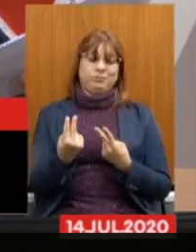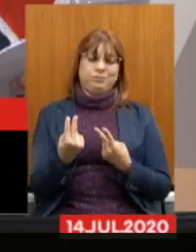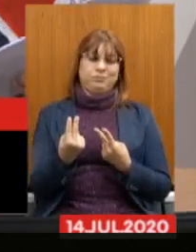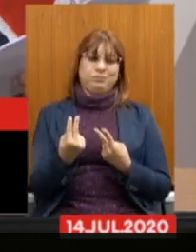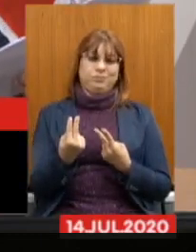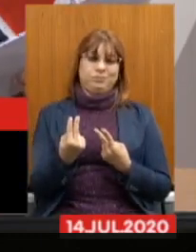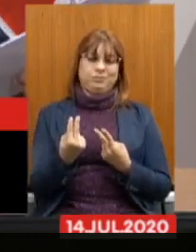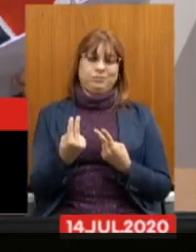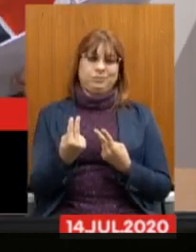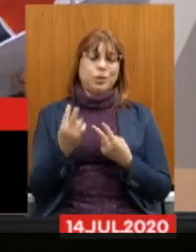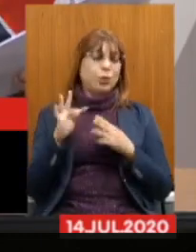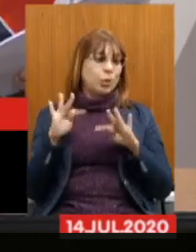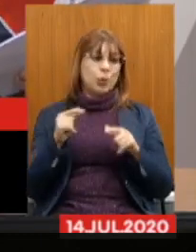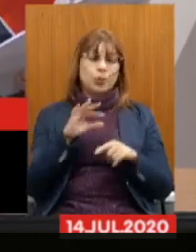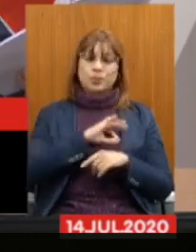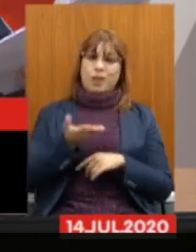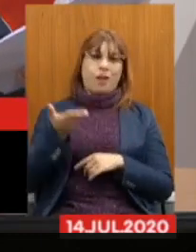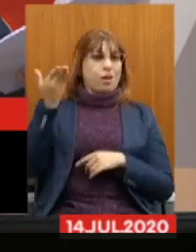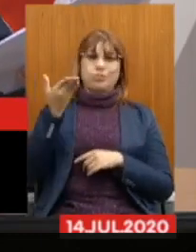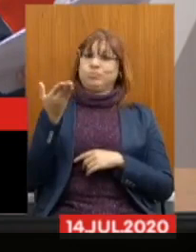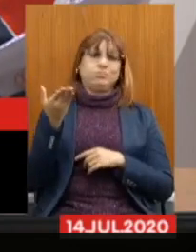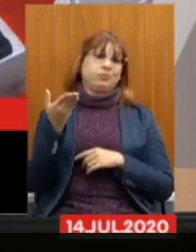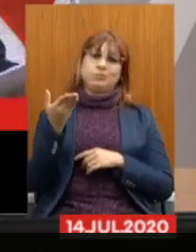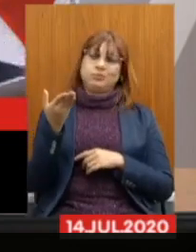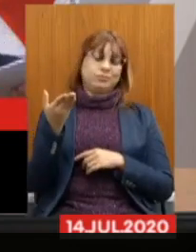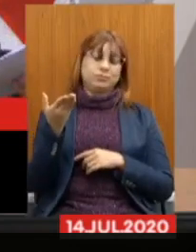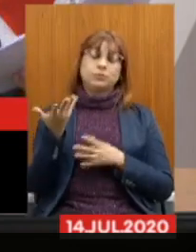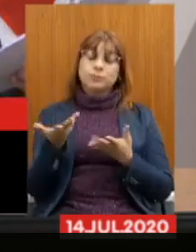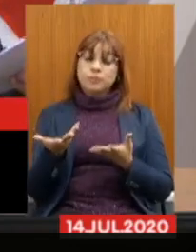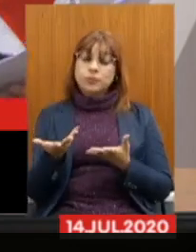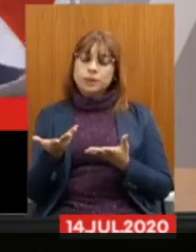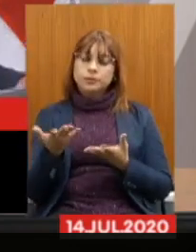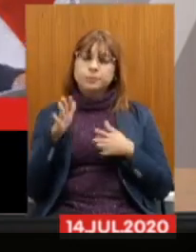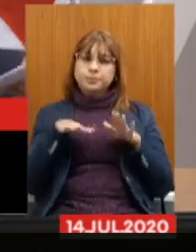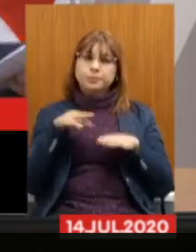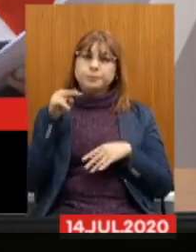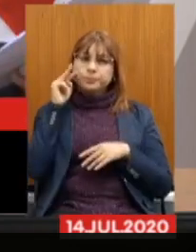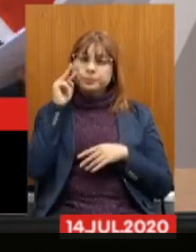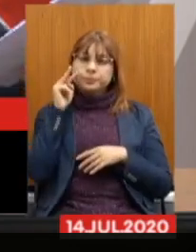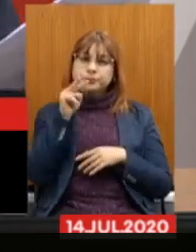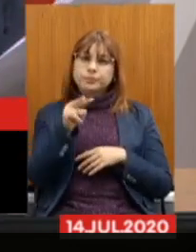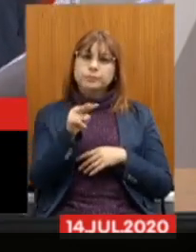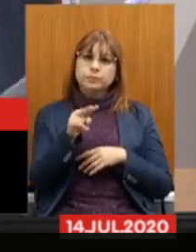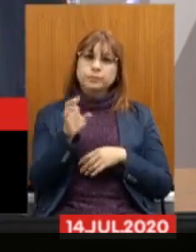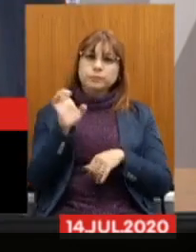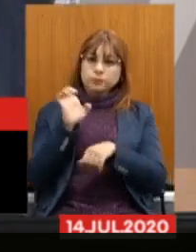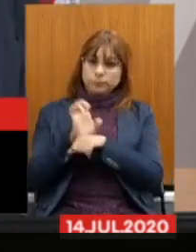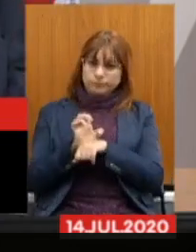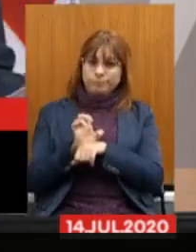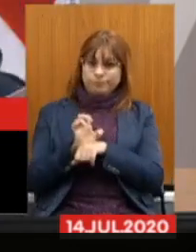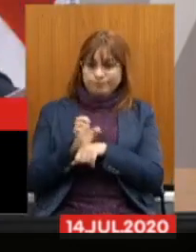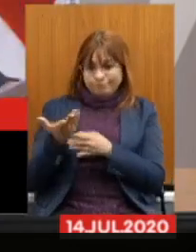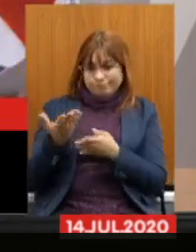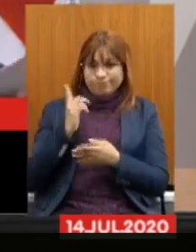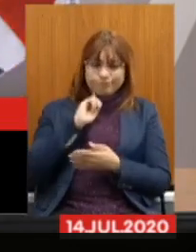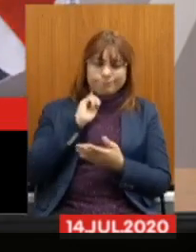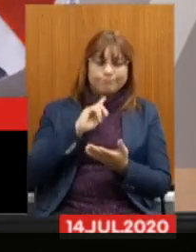quando a gente vê um Estado como o nosso,